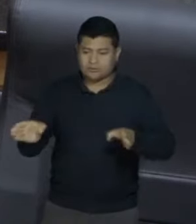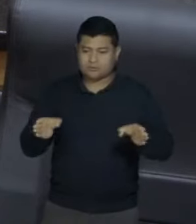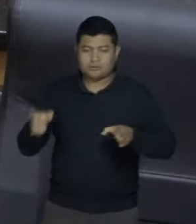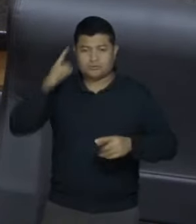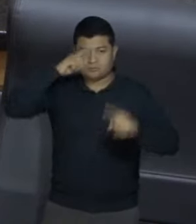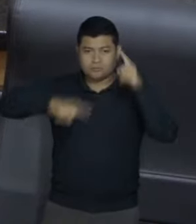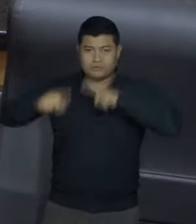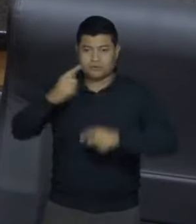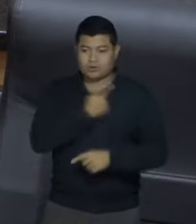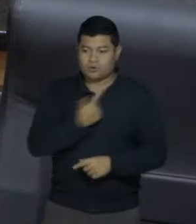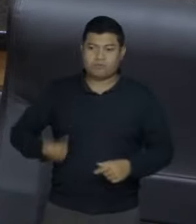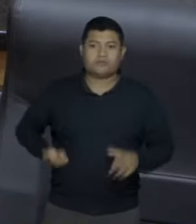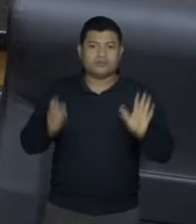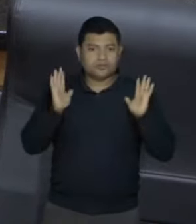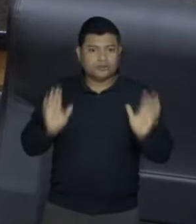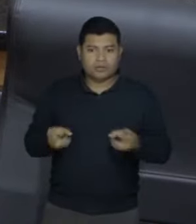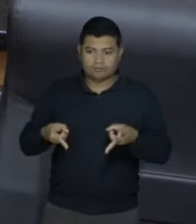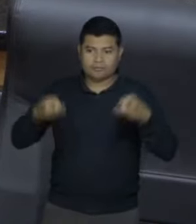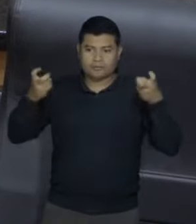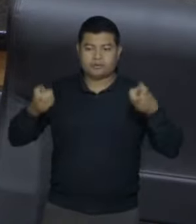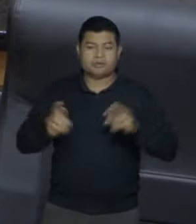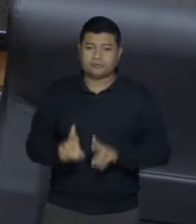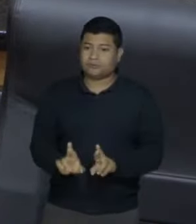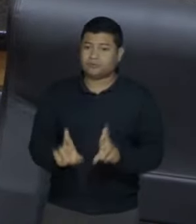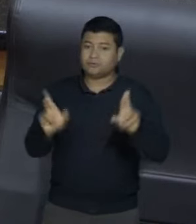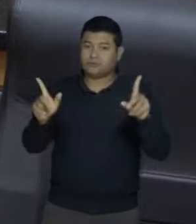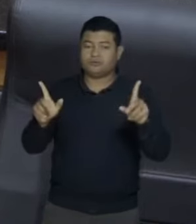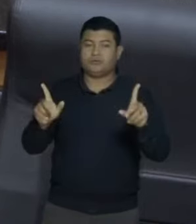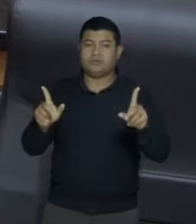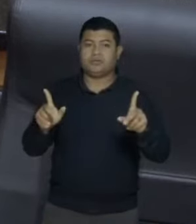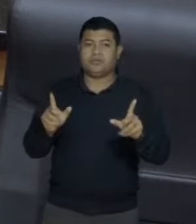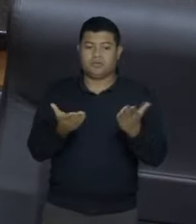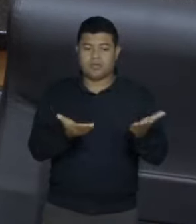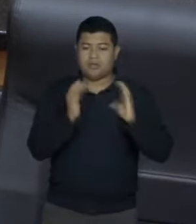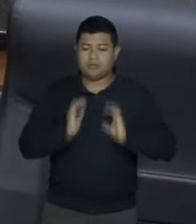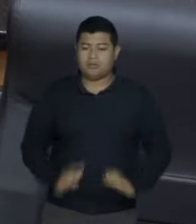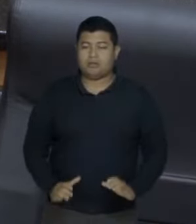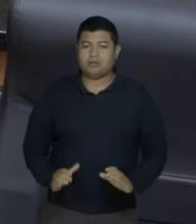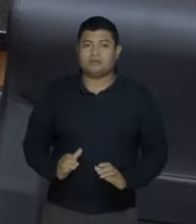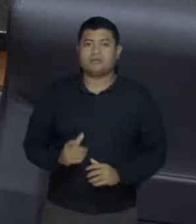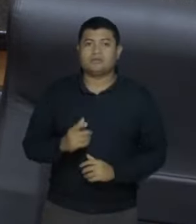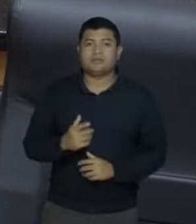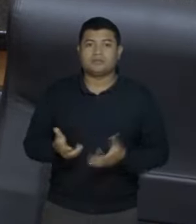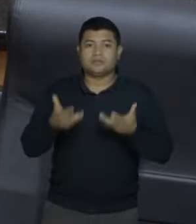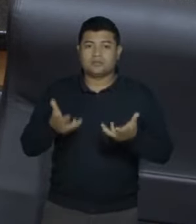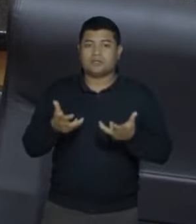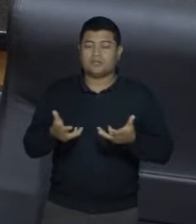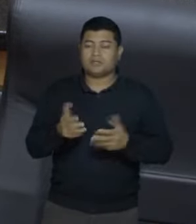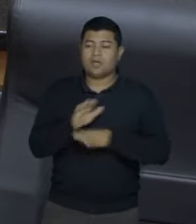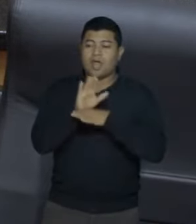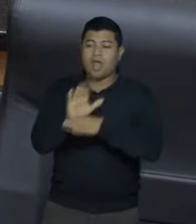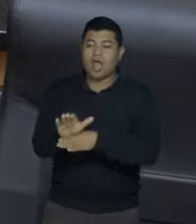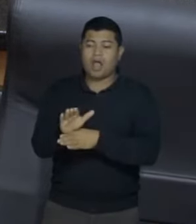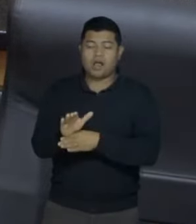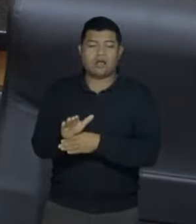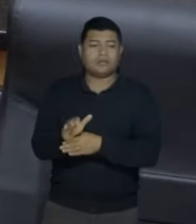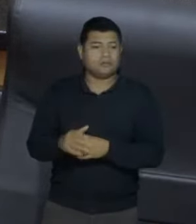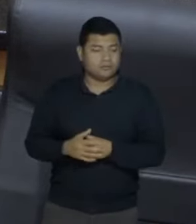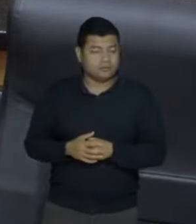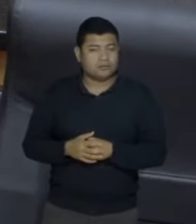a diferença que o cidadão que o eleitor quis a Santa Catarina com